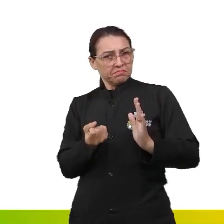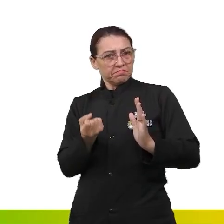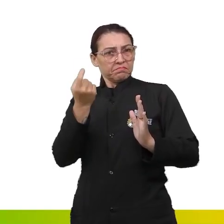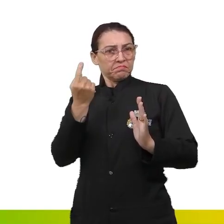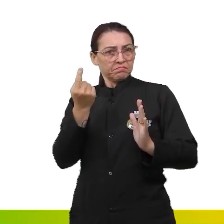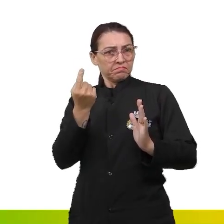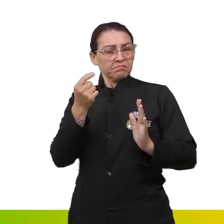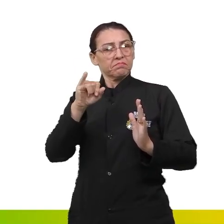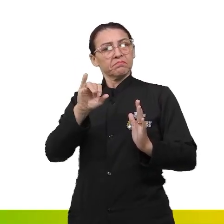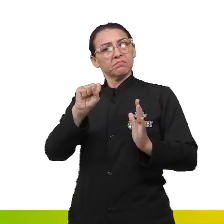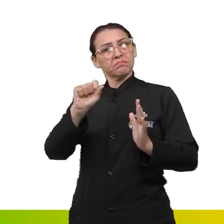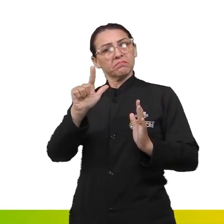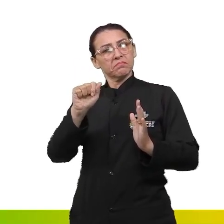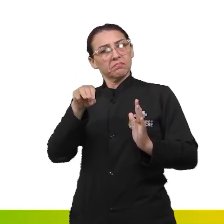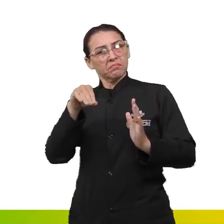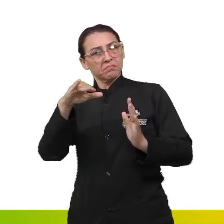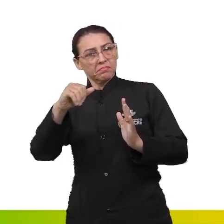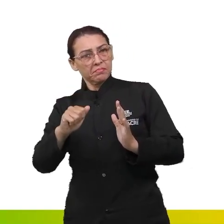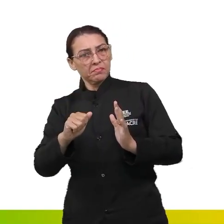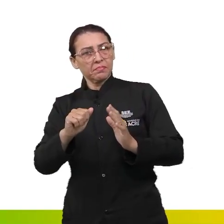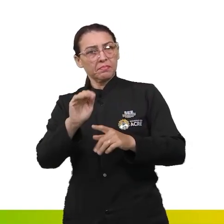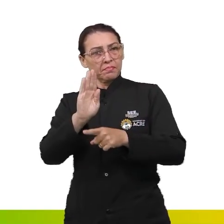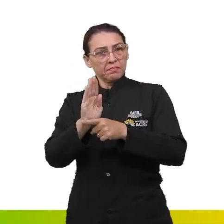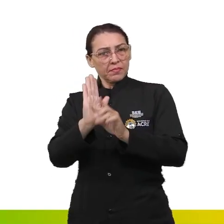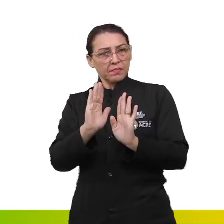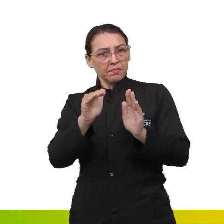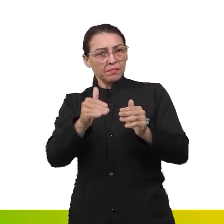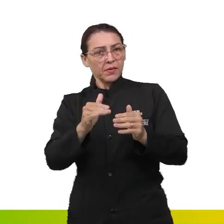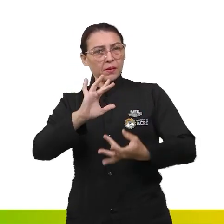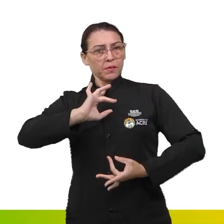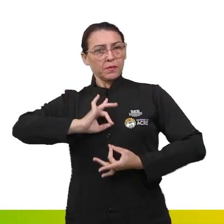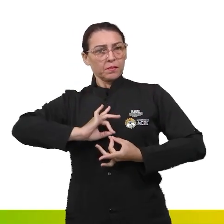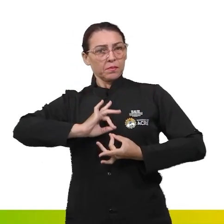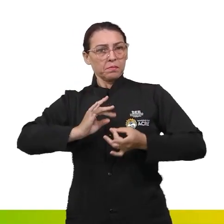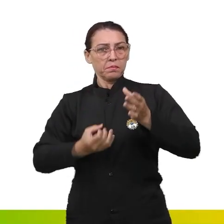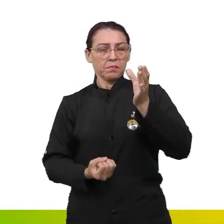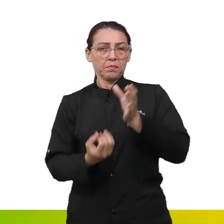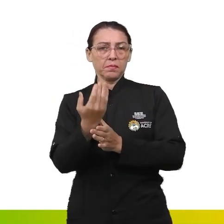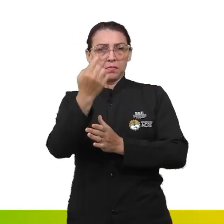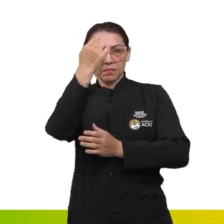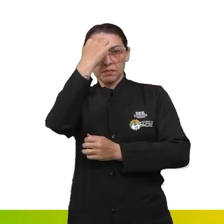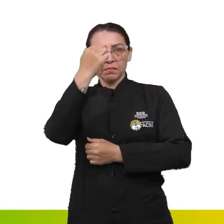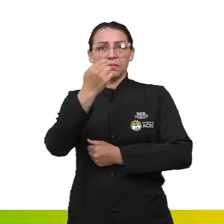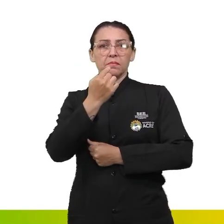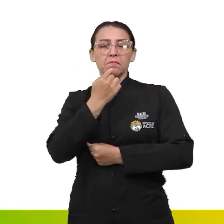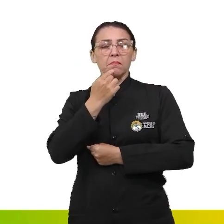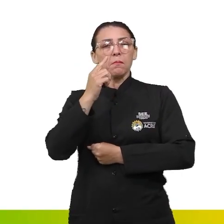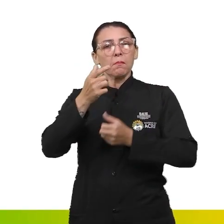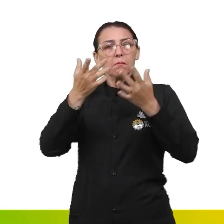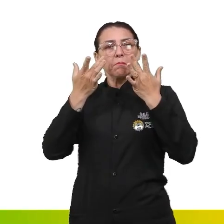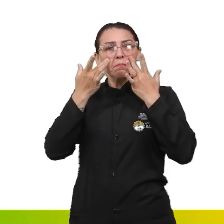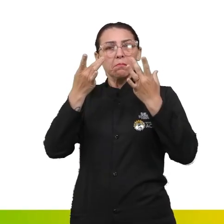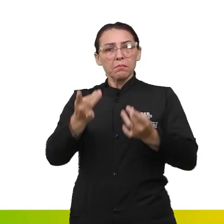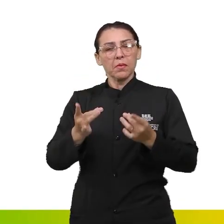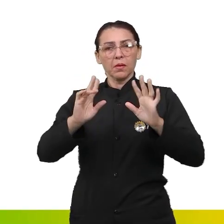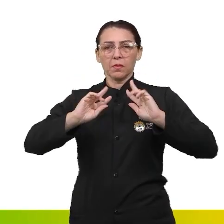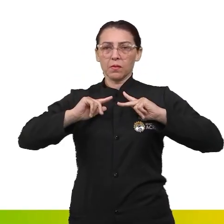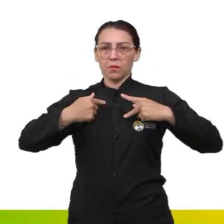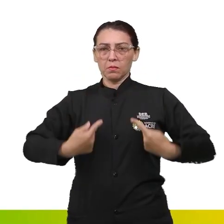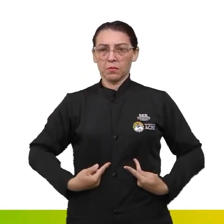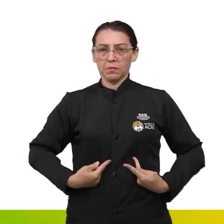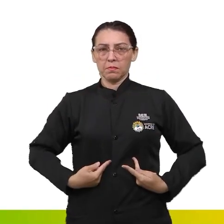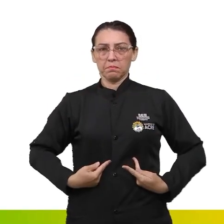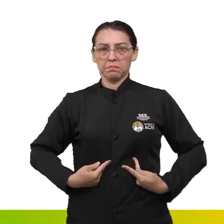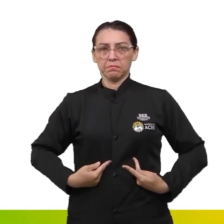e islâmica. B. Focava na espiritualidade, reproduzindo imagens com pouca atenção ao